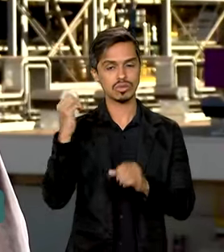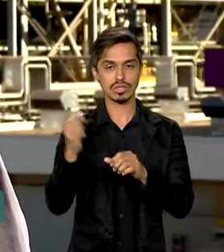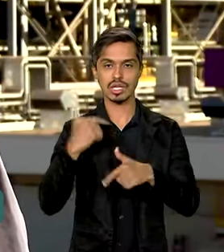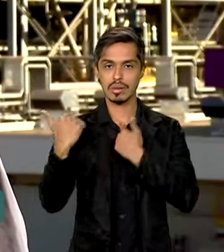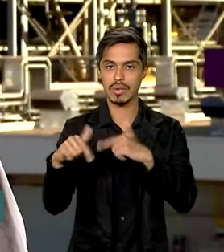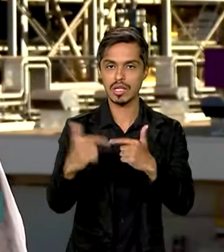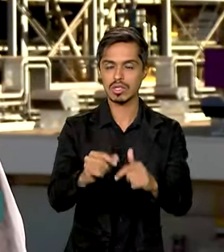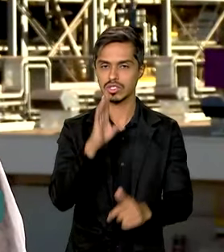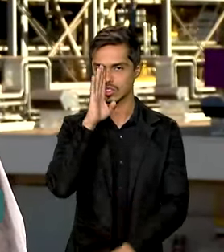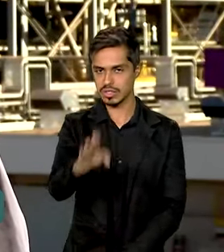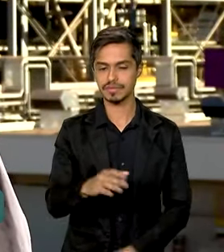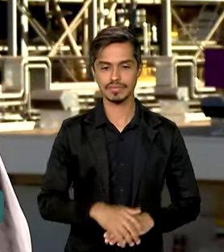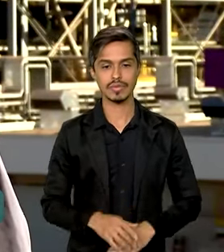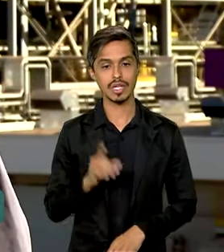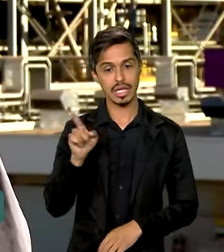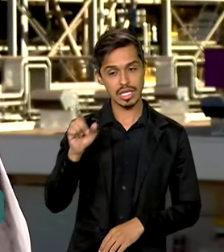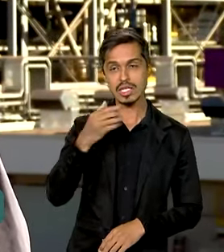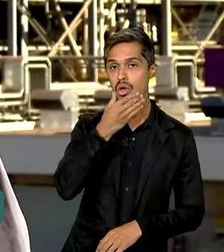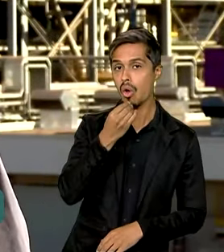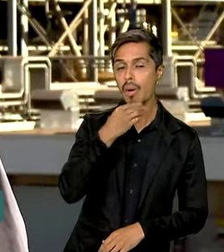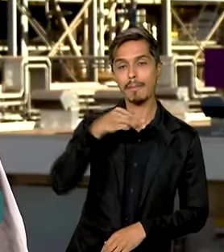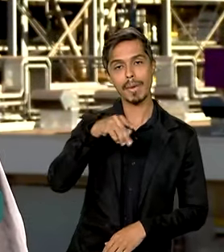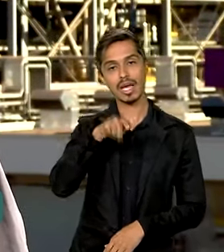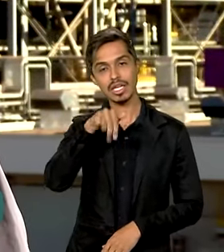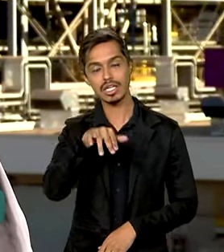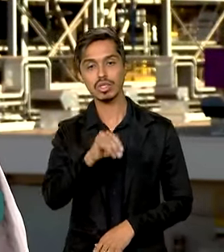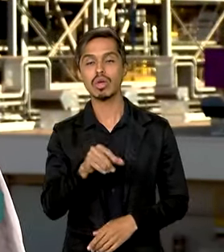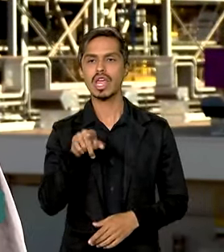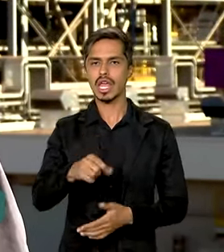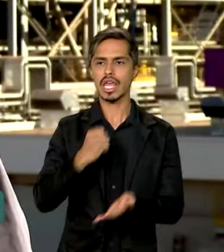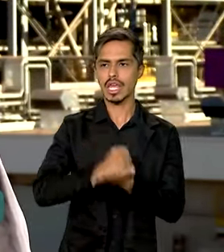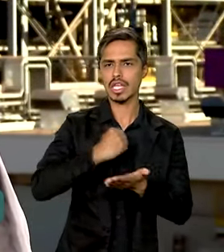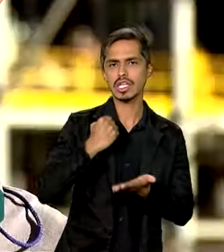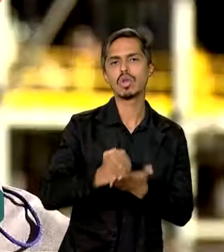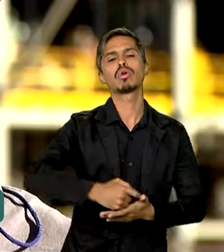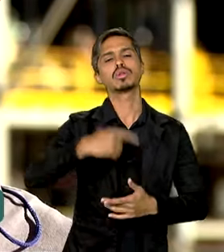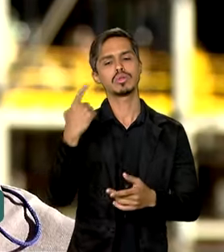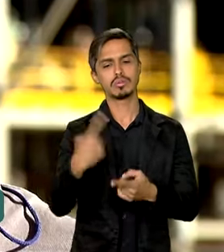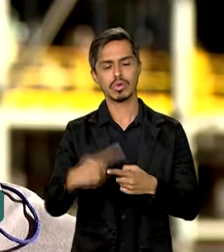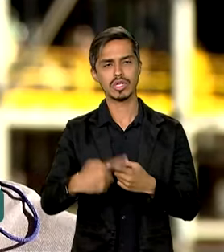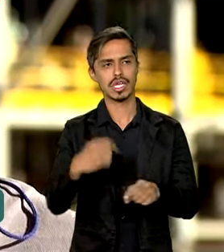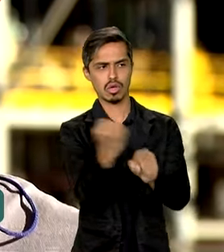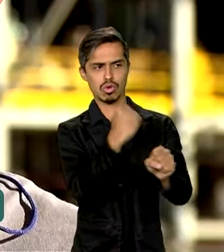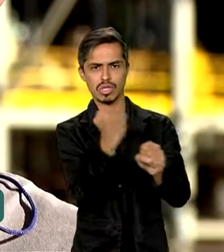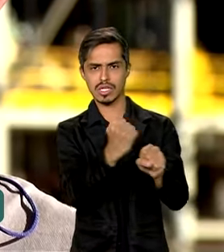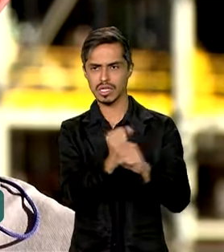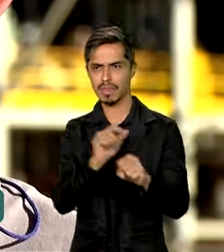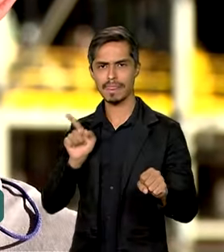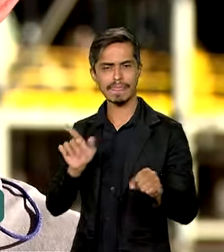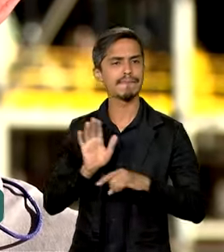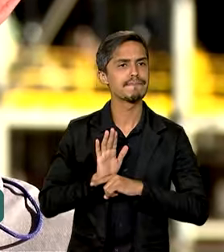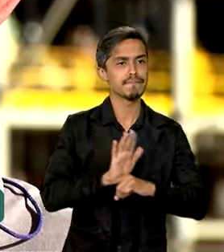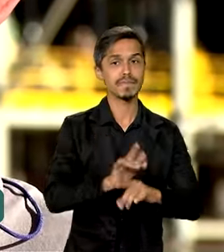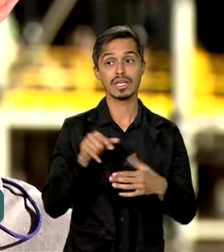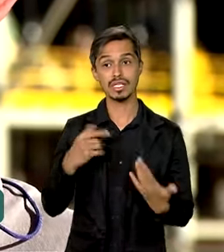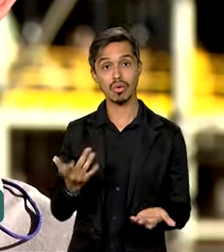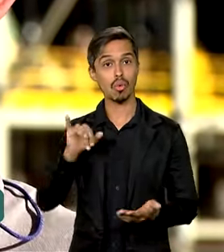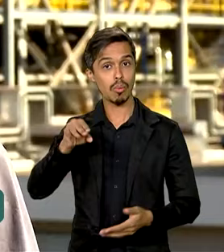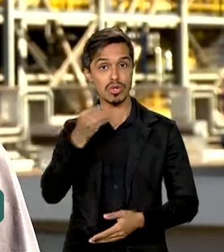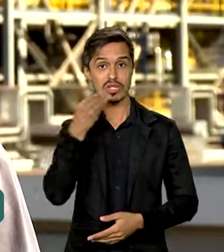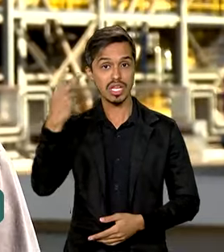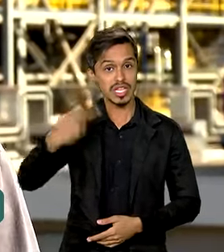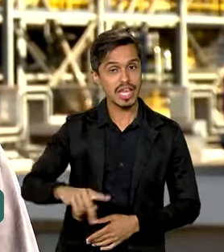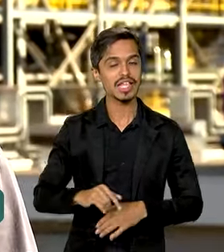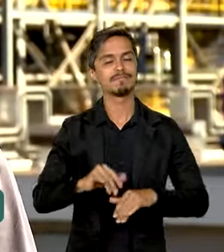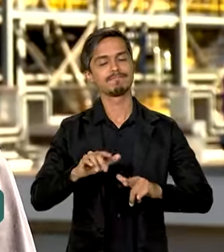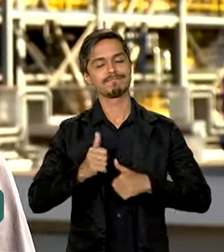dos 250 funcionários efetivados após a conclusão da obra e conta que a oportunidade mudou sua vida.